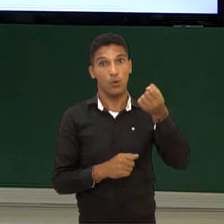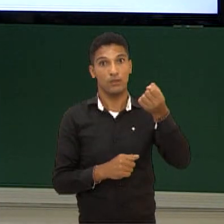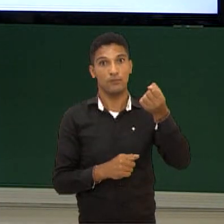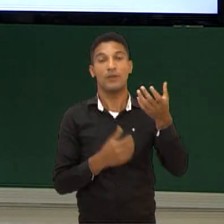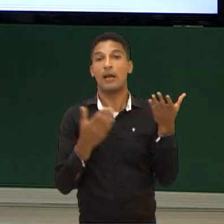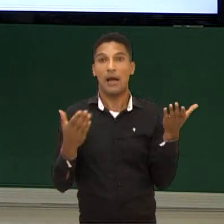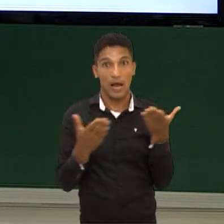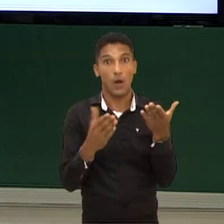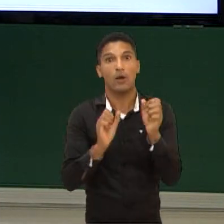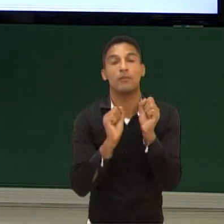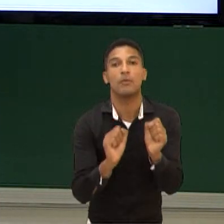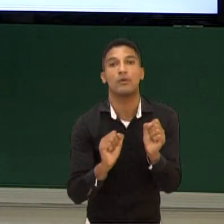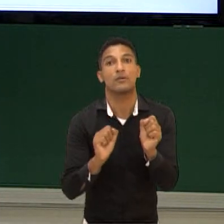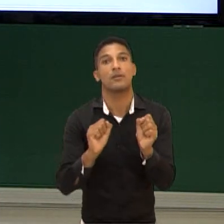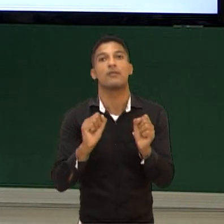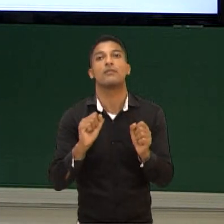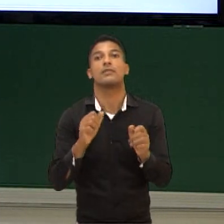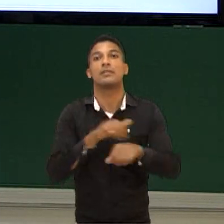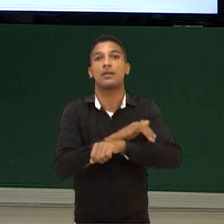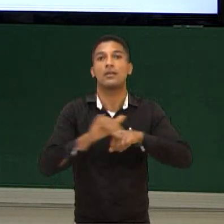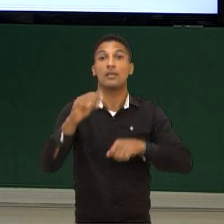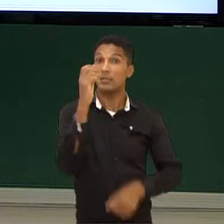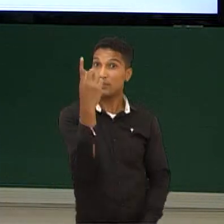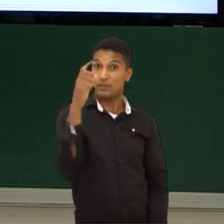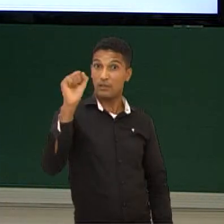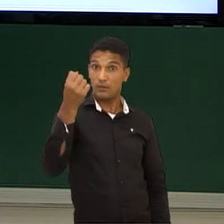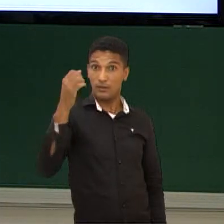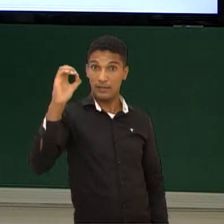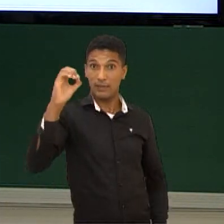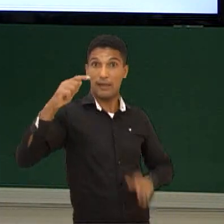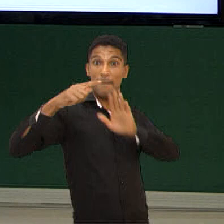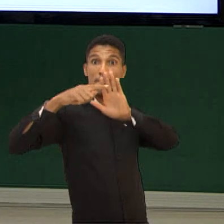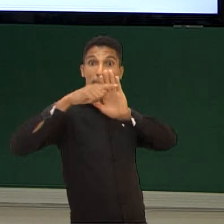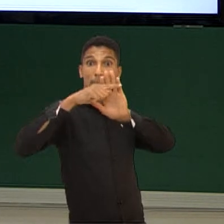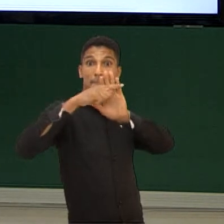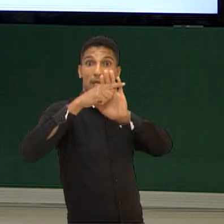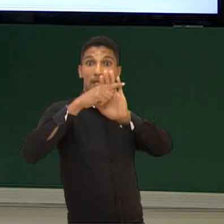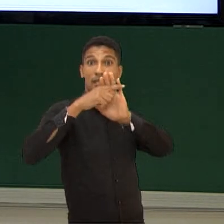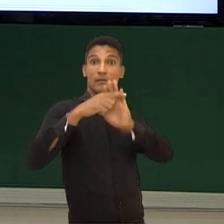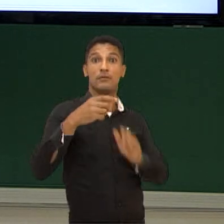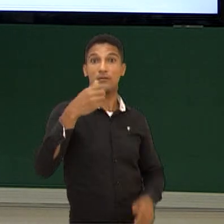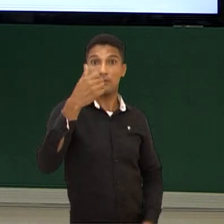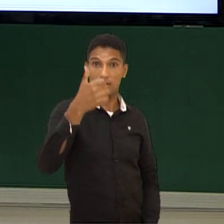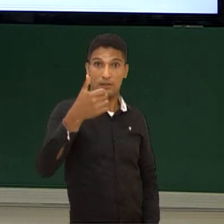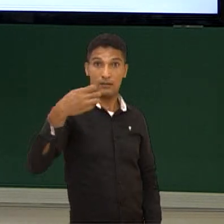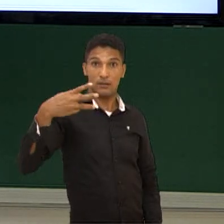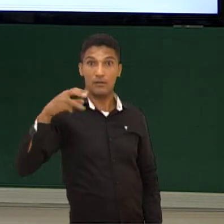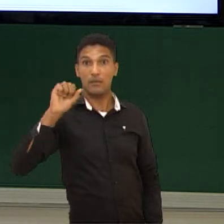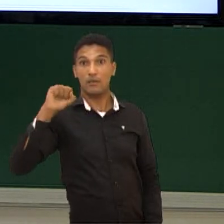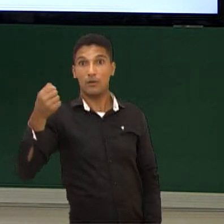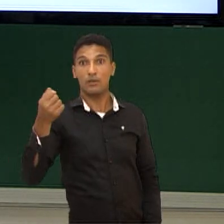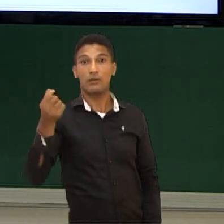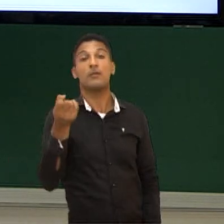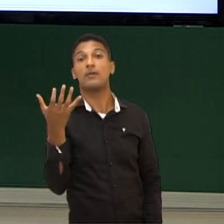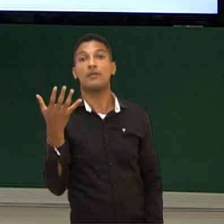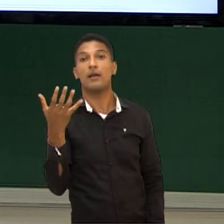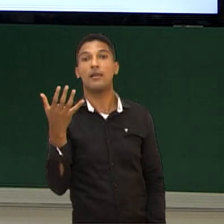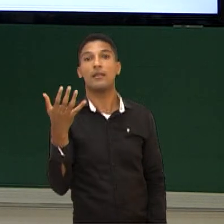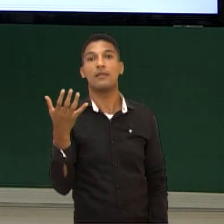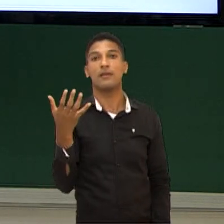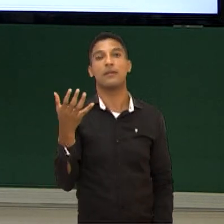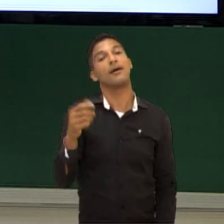a subtração de 180. 180 menos 138, nós temos que